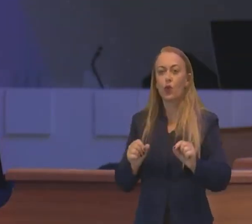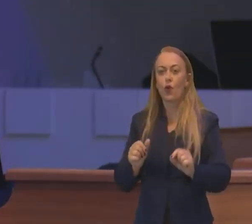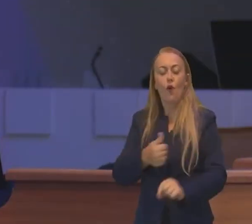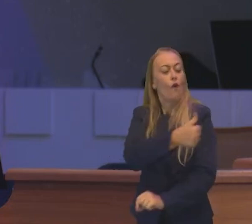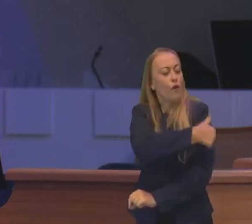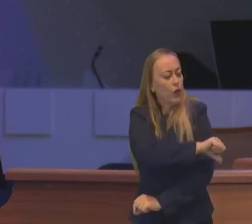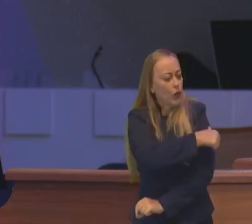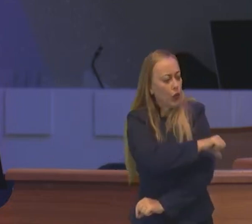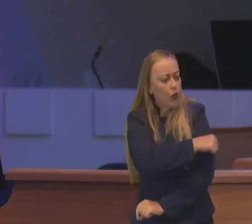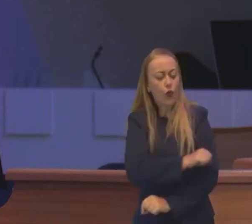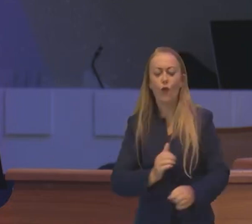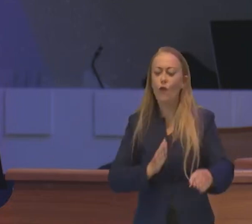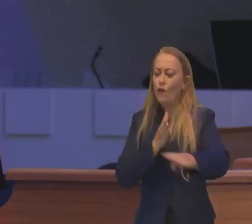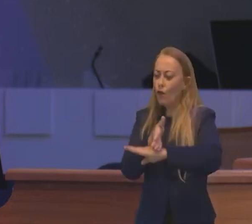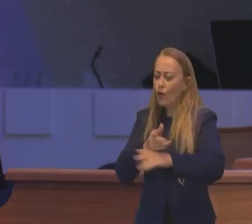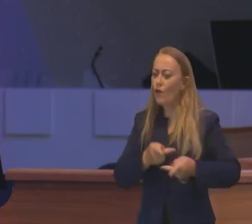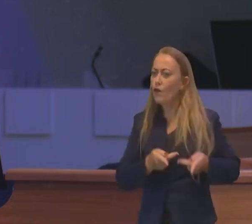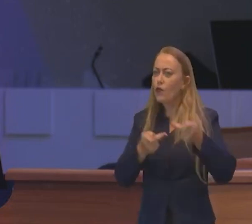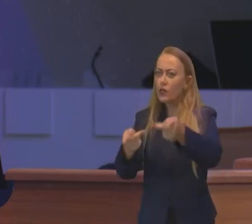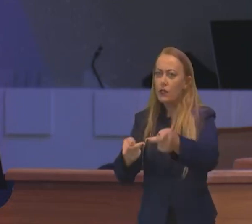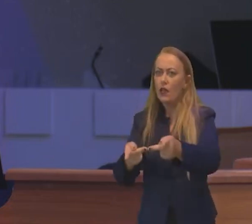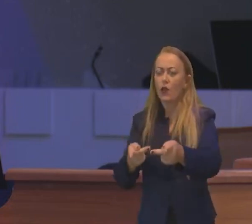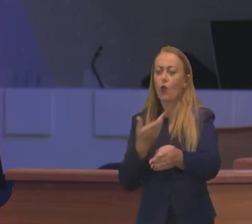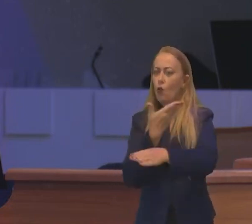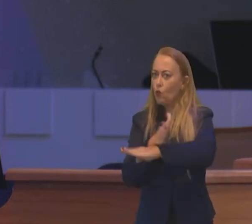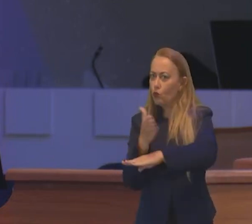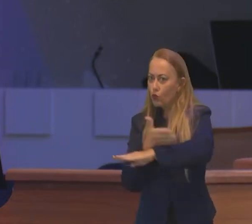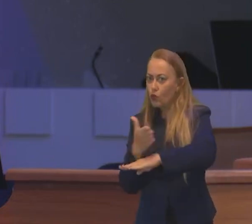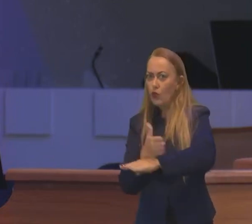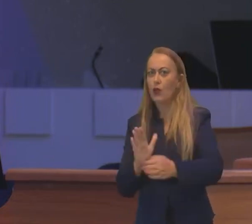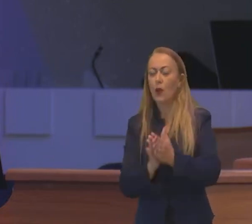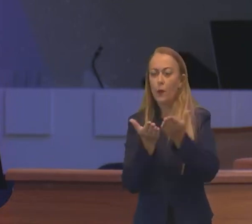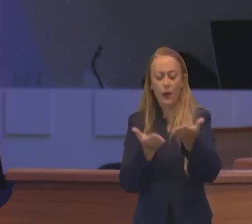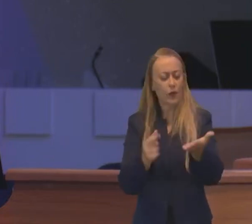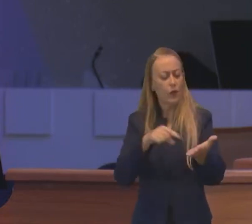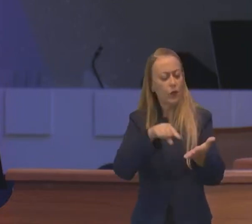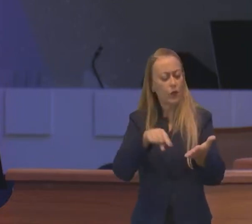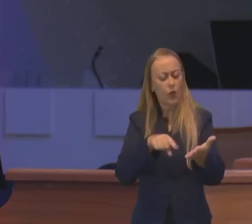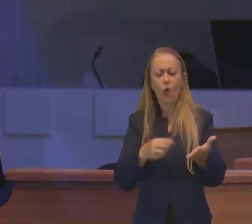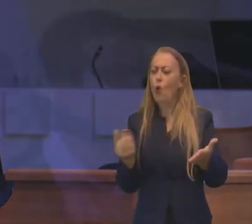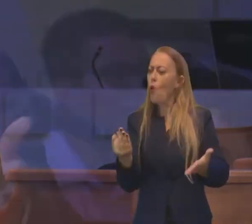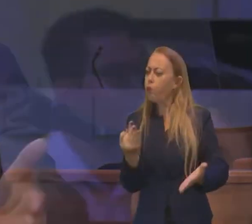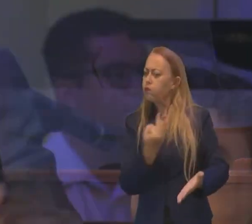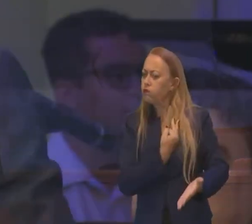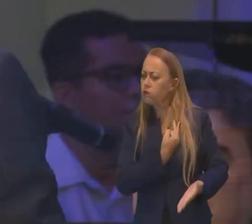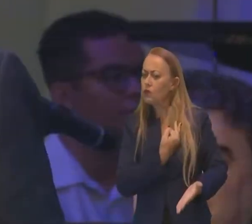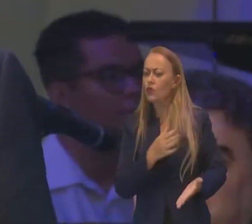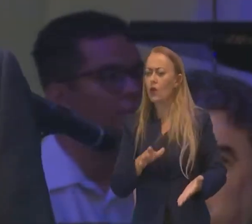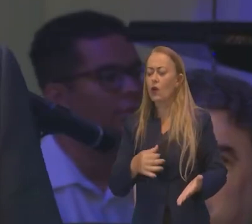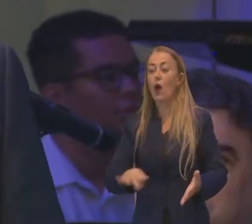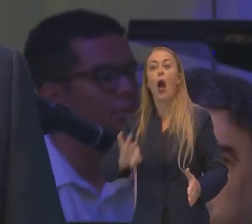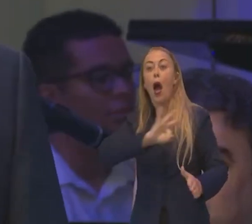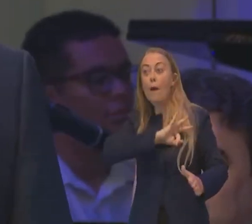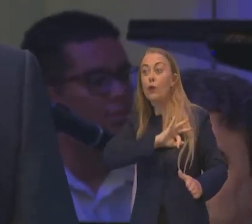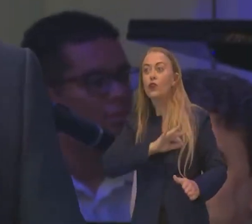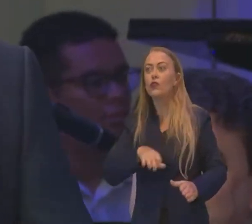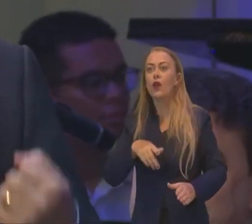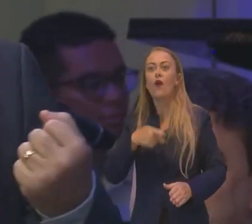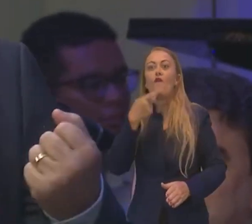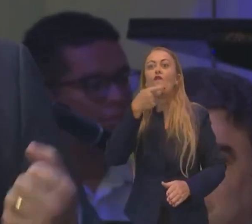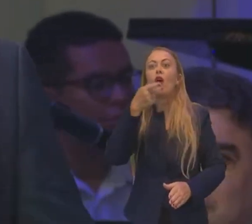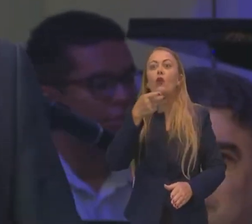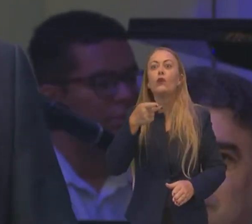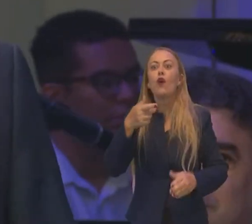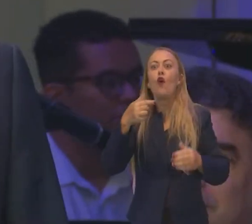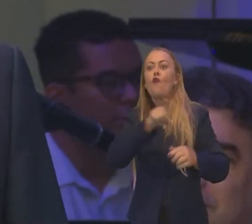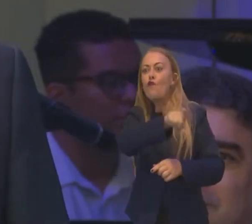de Janeiro, fui levar um curso bíblico para uma pessoa, e o agente penitenciário falou assim: você, para entrar, tem que tirar toda a sua roupa. Aquilo